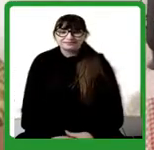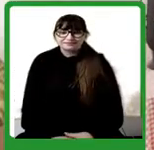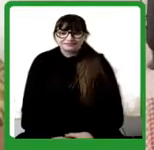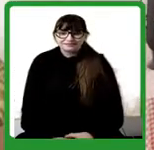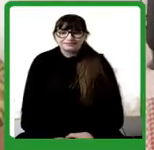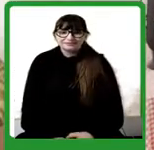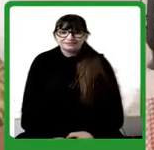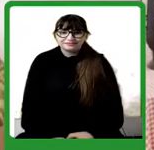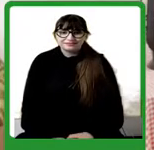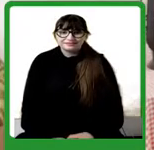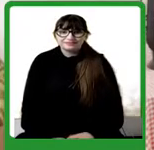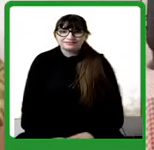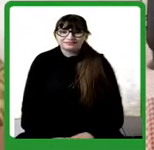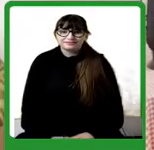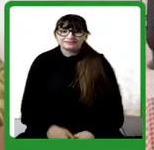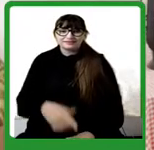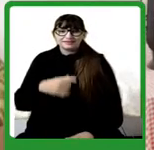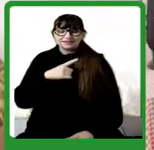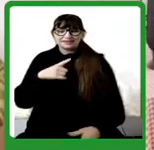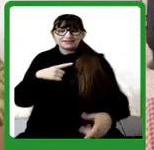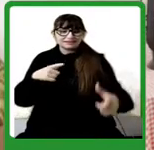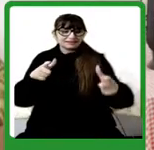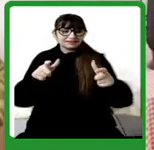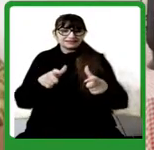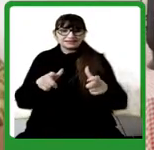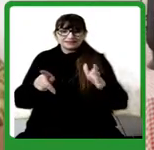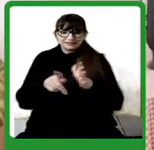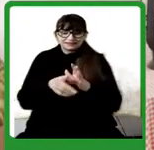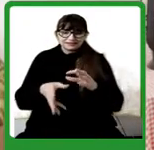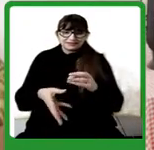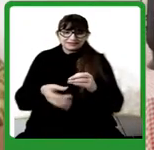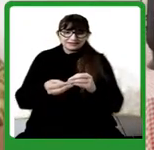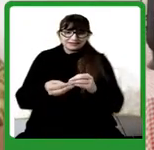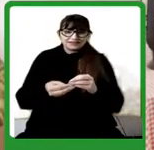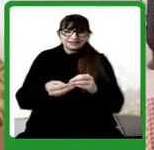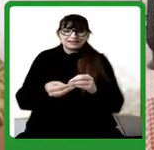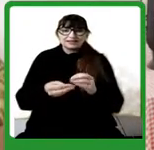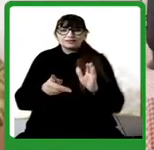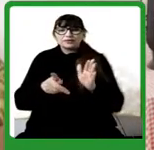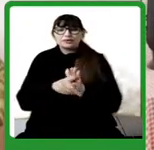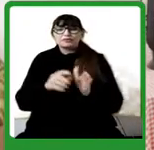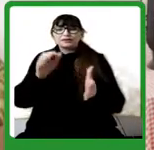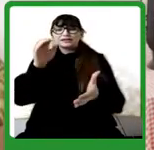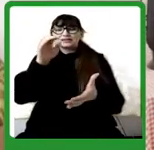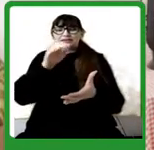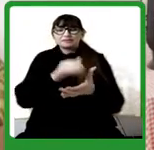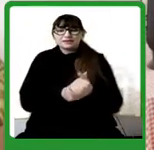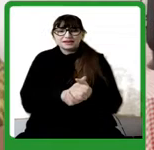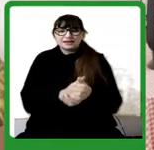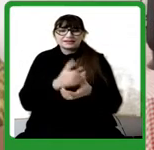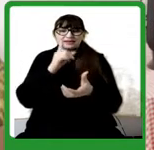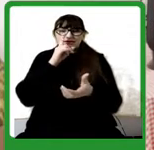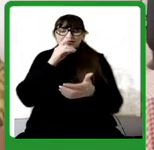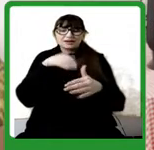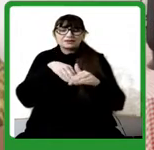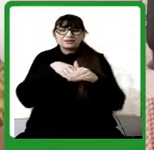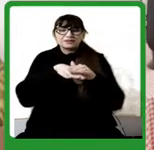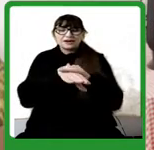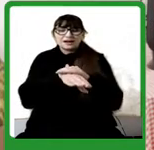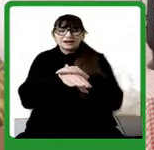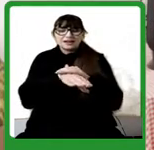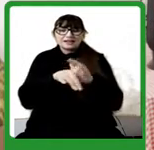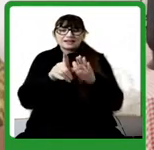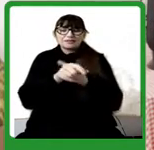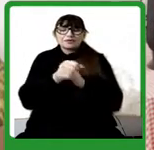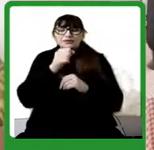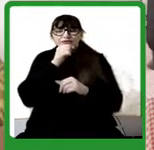pratos, tem o... Ganha aquele jogo de... Ganha no casamento, sabe? Sim, a mãe guarda tudo. Guarda tudo, daí depois vai pra nona, que a nona